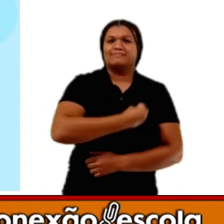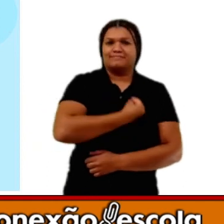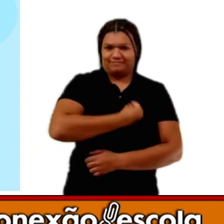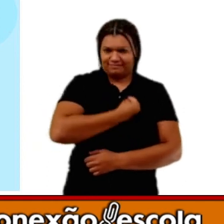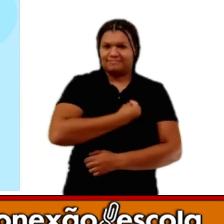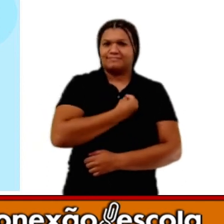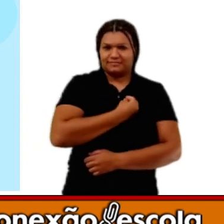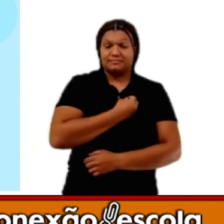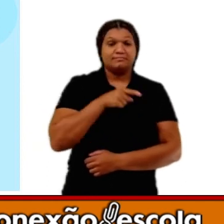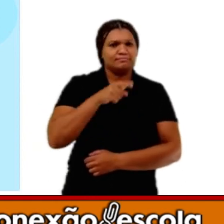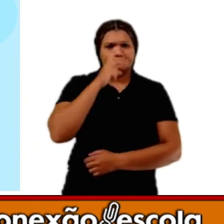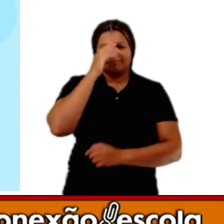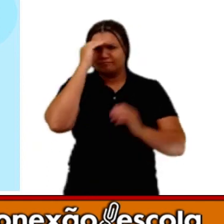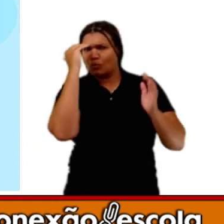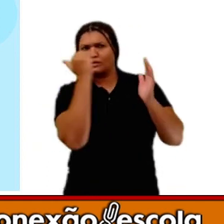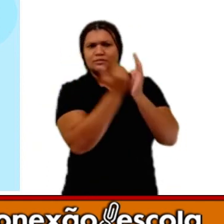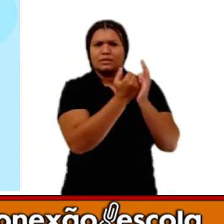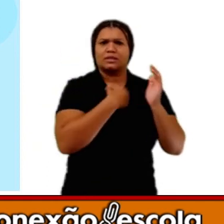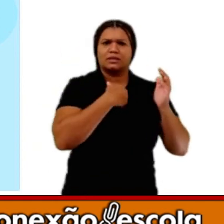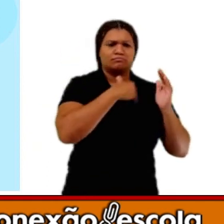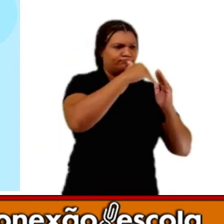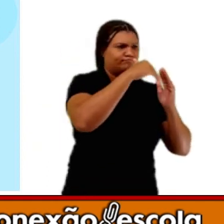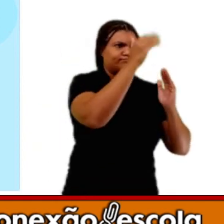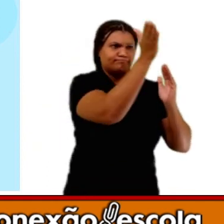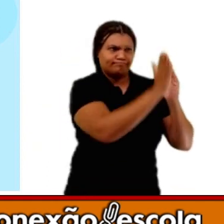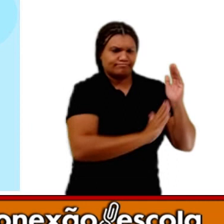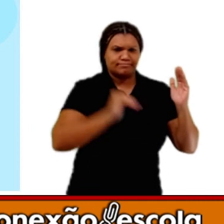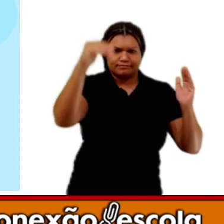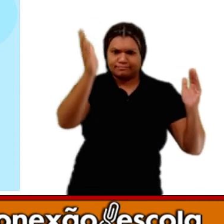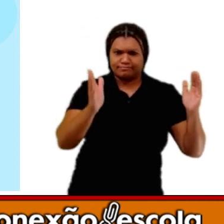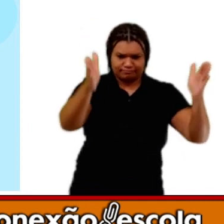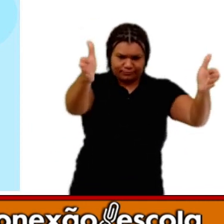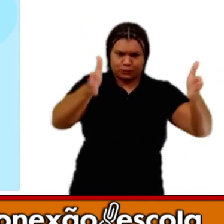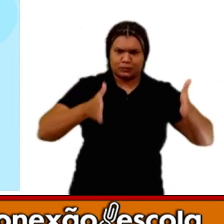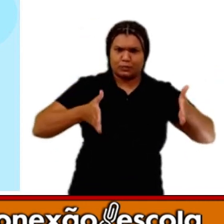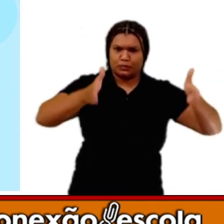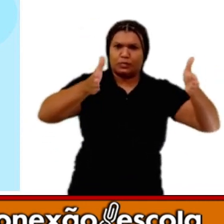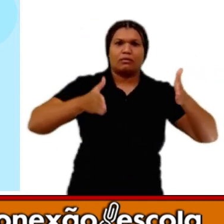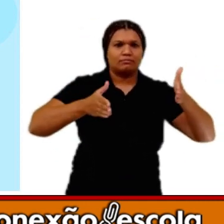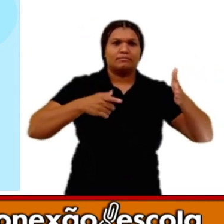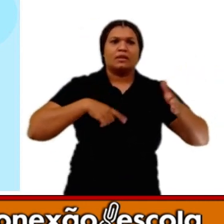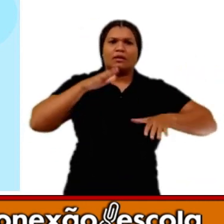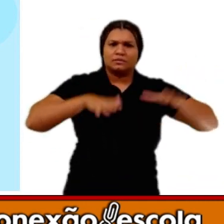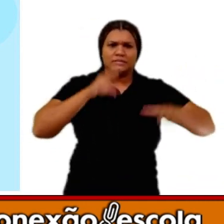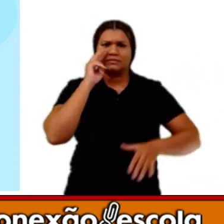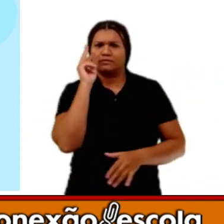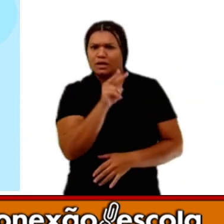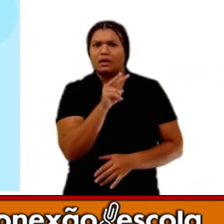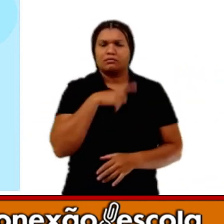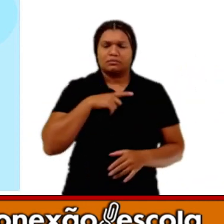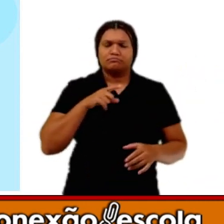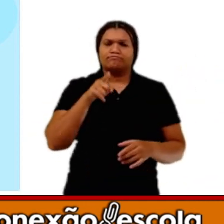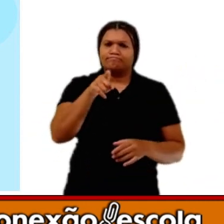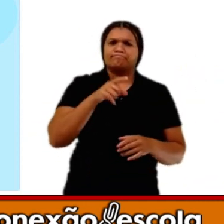biomas não respeitam os limites dos estados. Então você vai perceber que a ocorrência de um bioma, ele não está